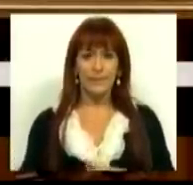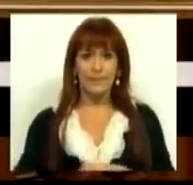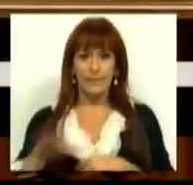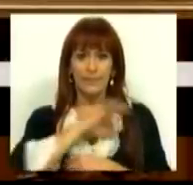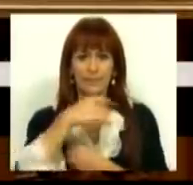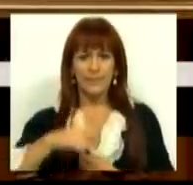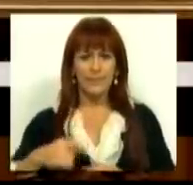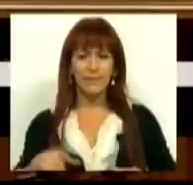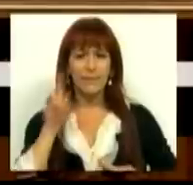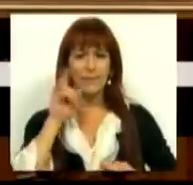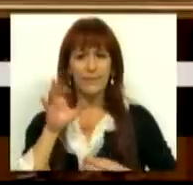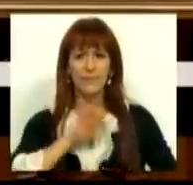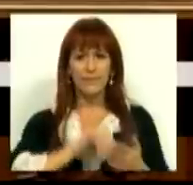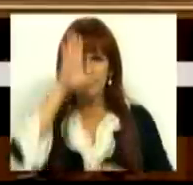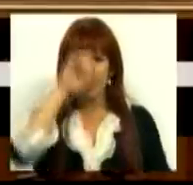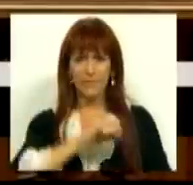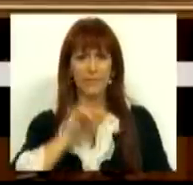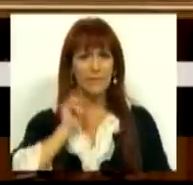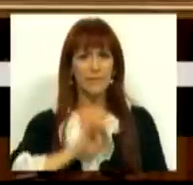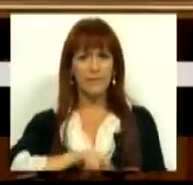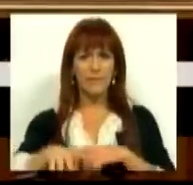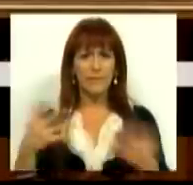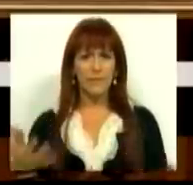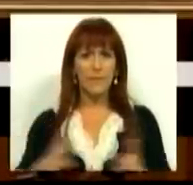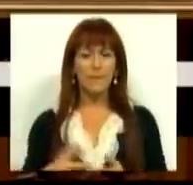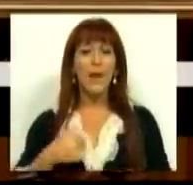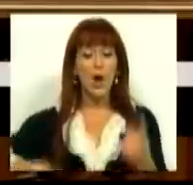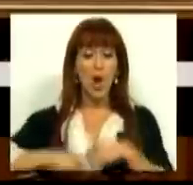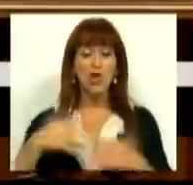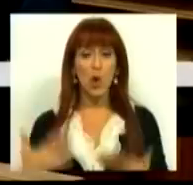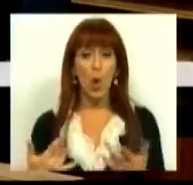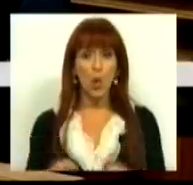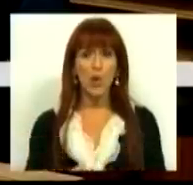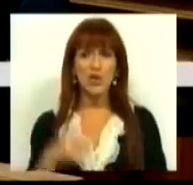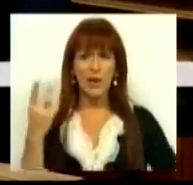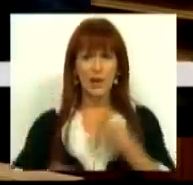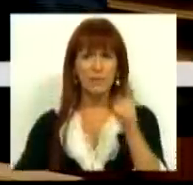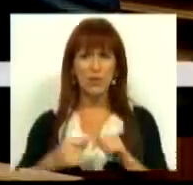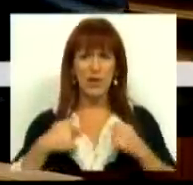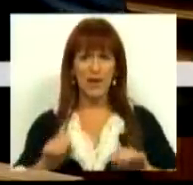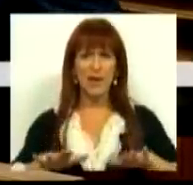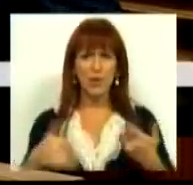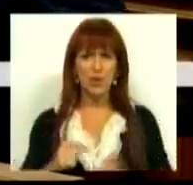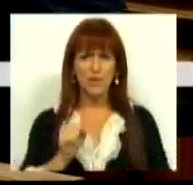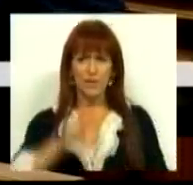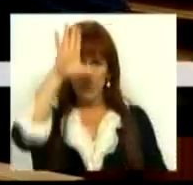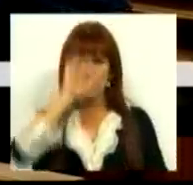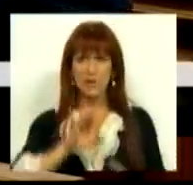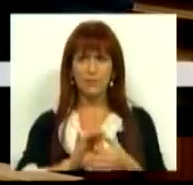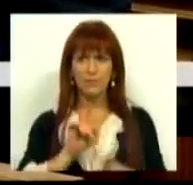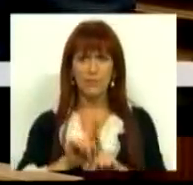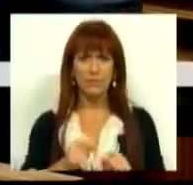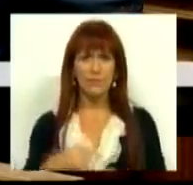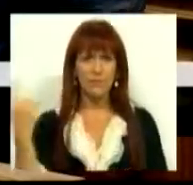Sr. Presidente, Sr. Secretário de Estado, Srs. Deputados, nós estamos hoje aqui assim a apreciar uma iniciativa do Governo sobre